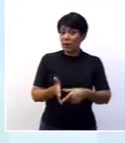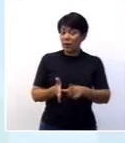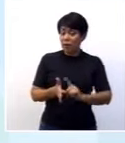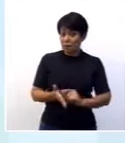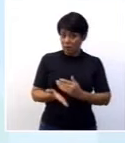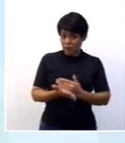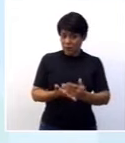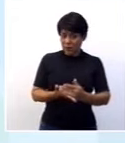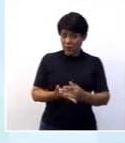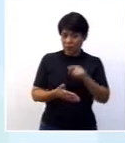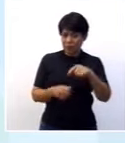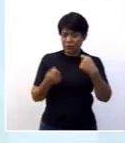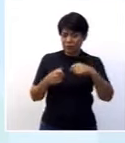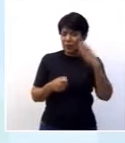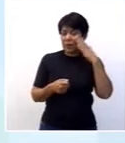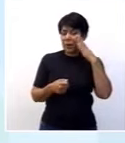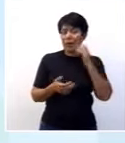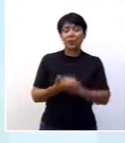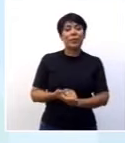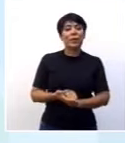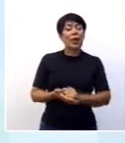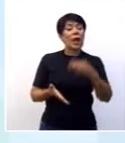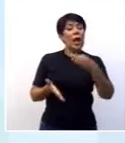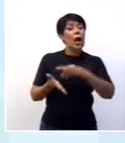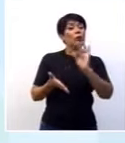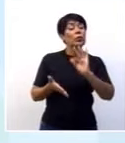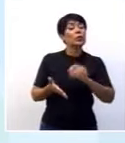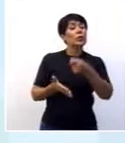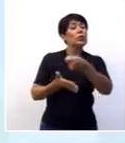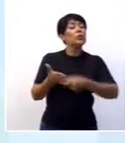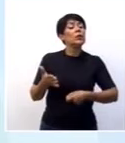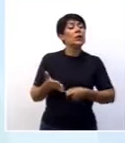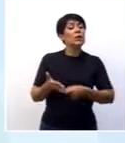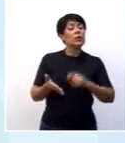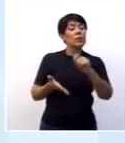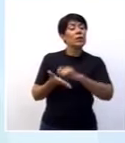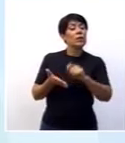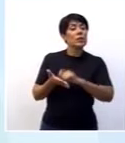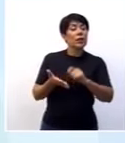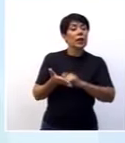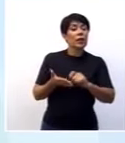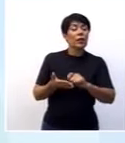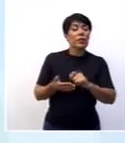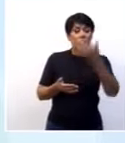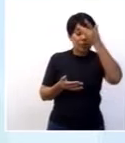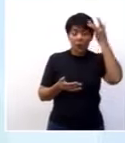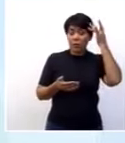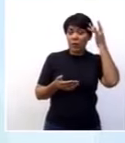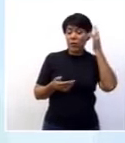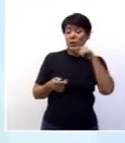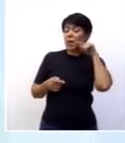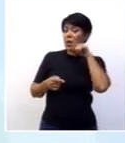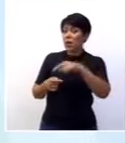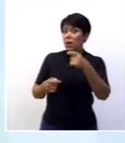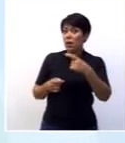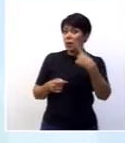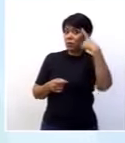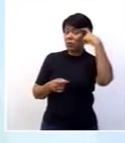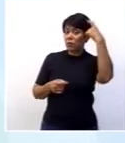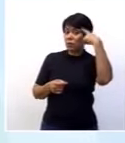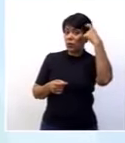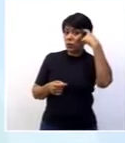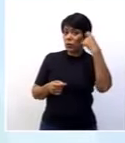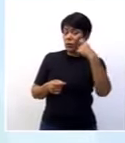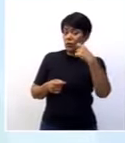mente, o autor de um texto escreve para um autor virtual, criado para ser interlocutor de